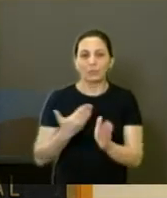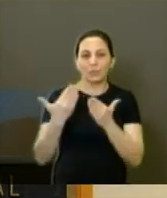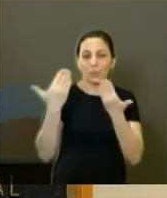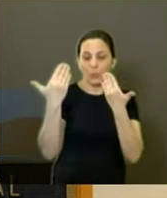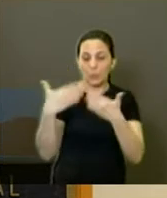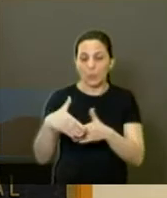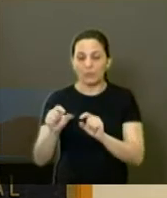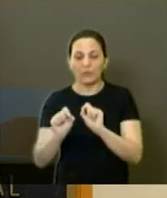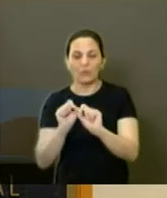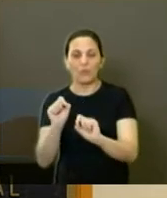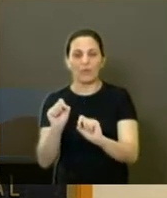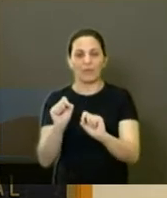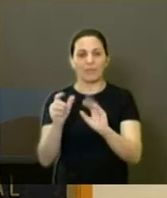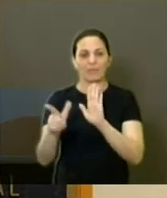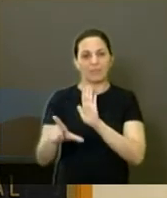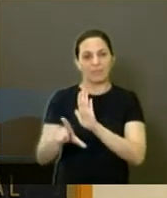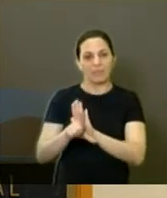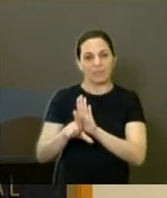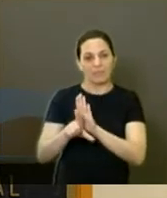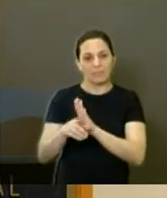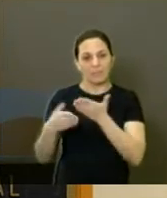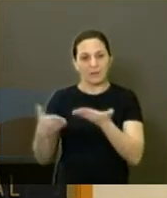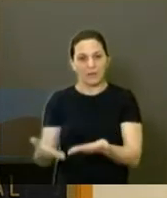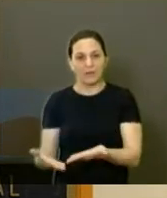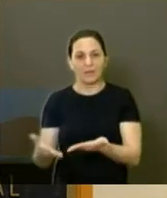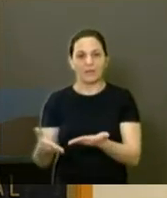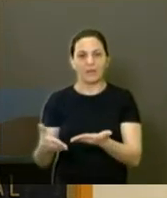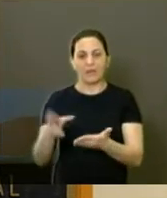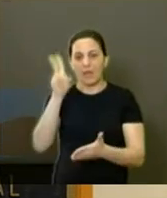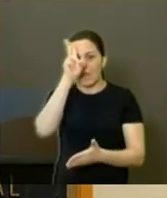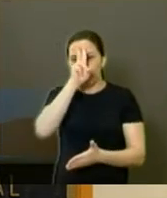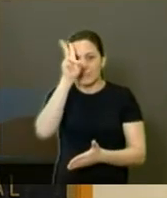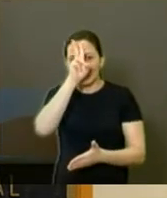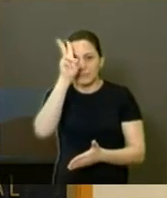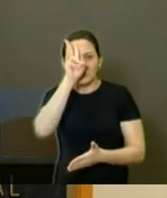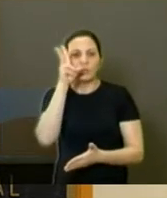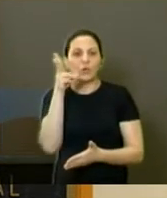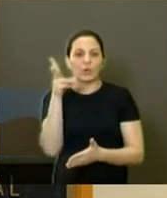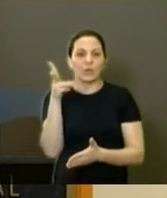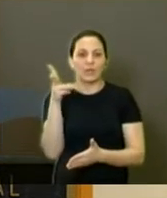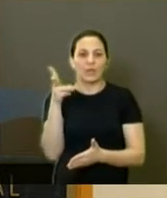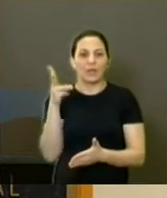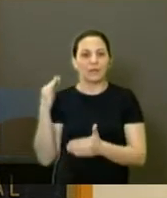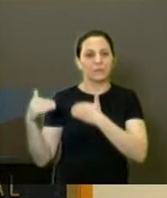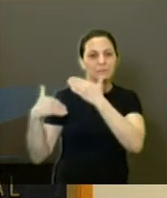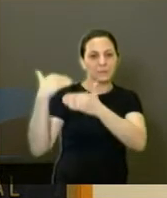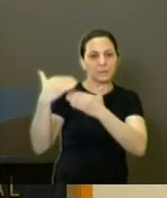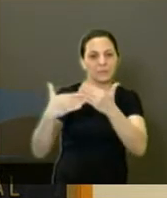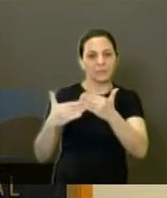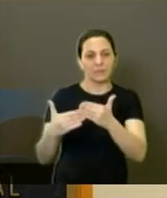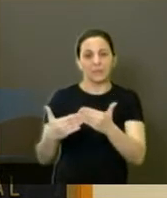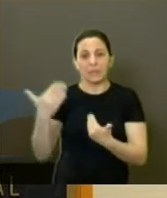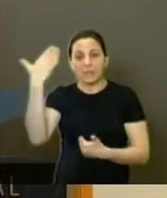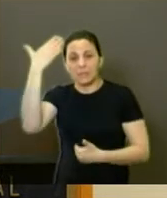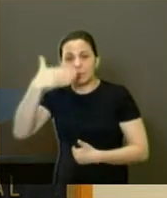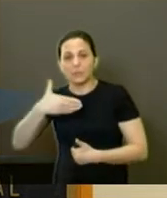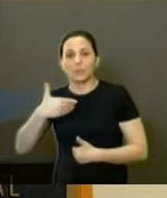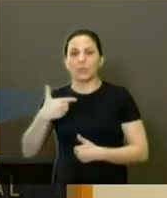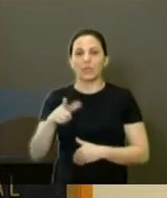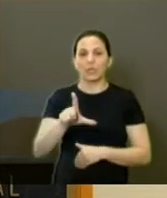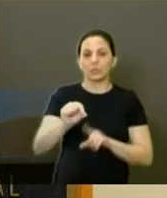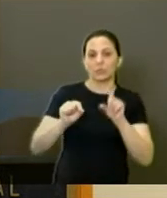está aí. A própria história contemporânea comprova por milhares de testemunhas a